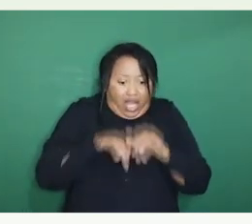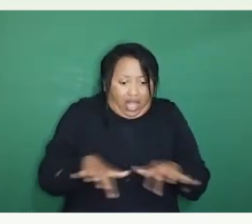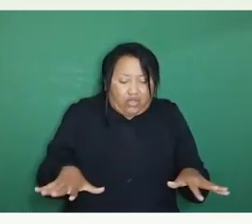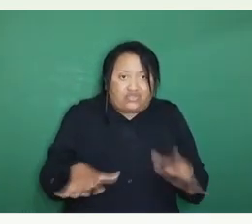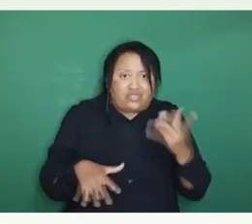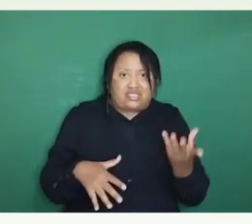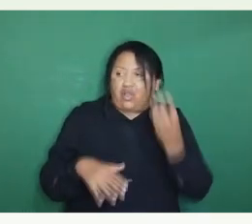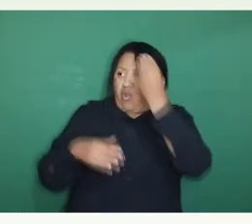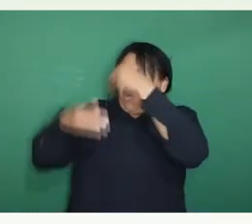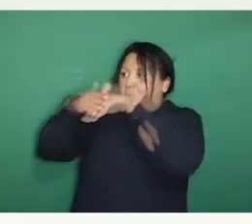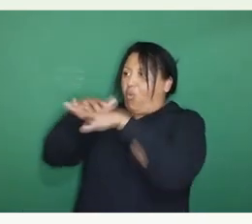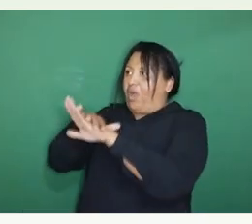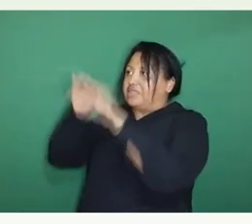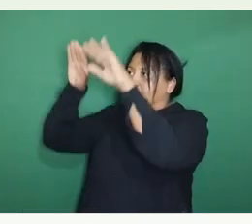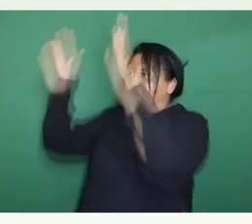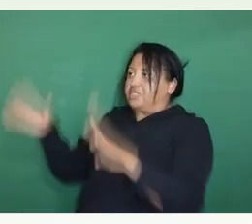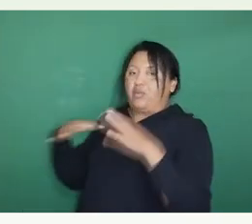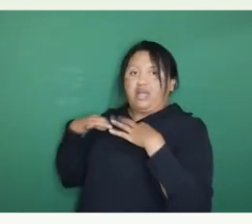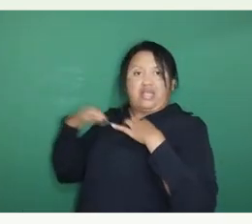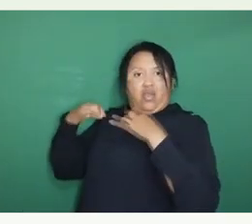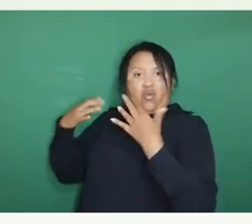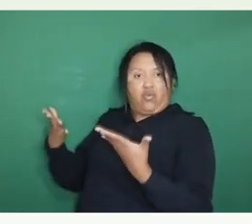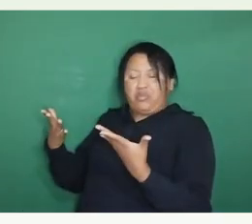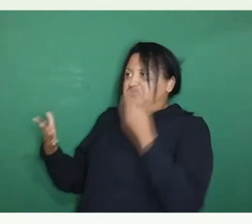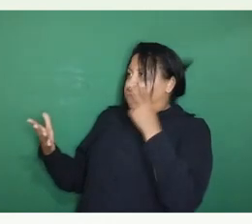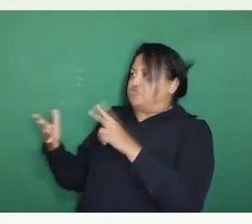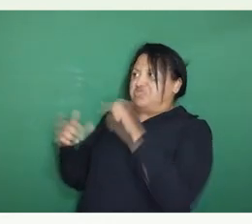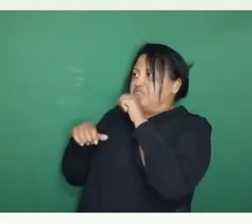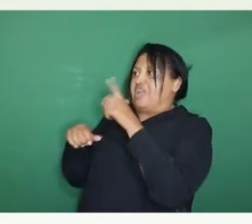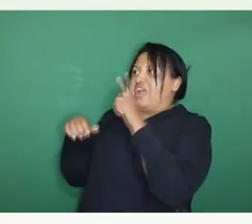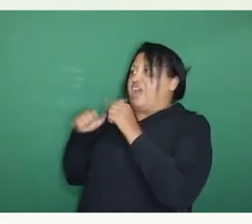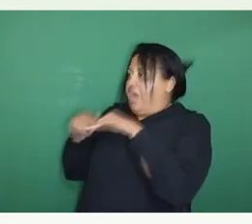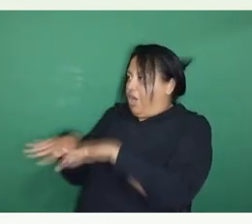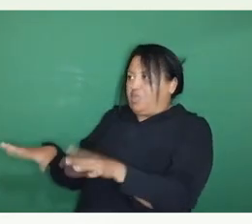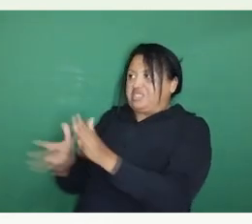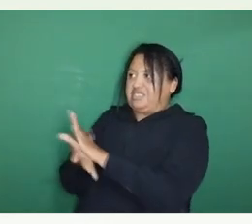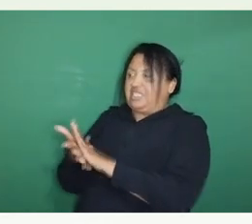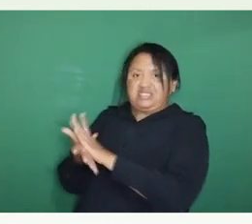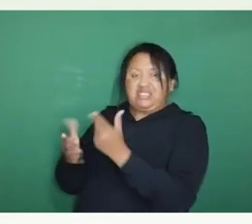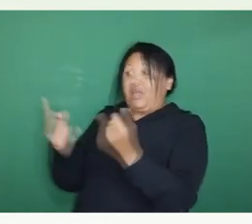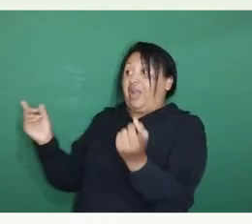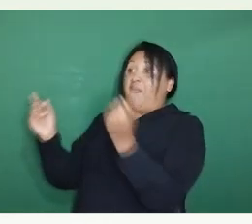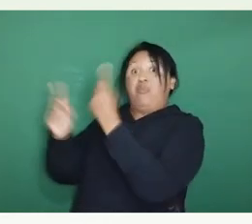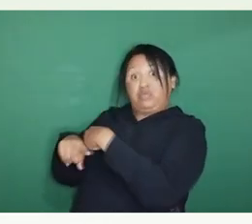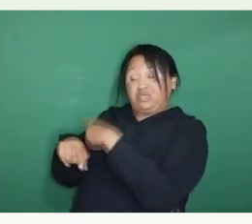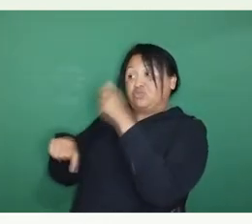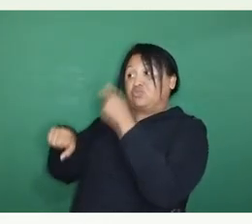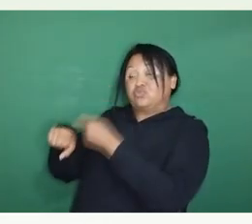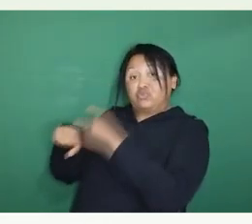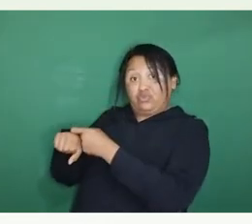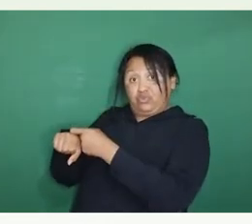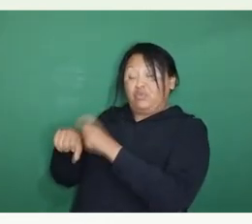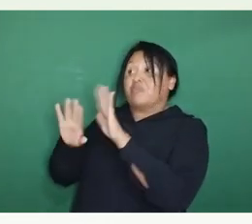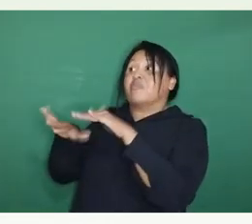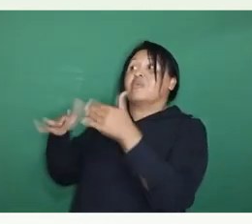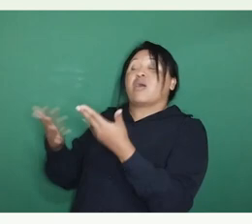você não vê nenhum líquido você coloca na roupa né E você não vê nenhum líquido ali então ela passa do